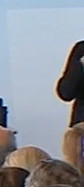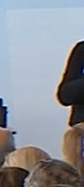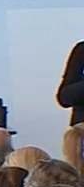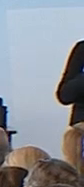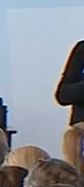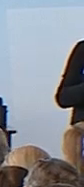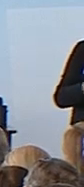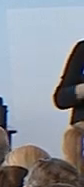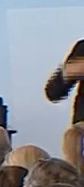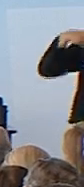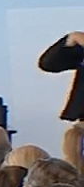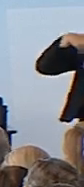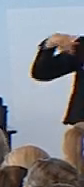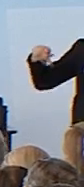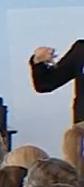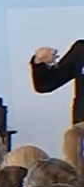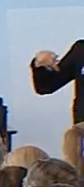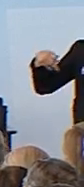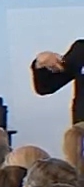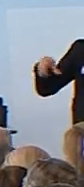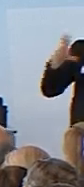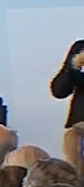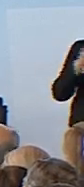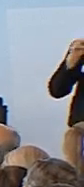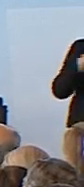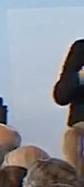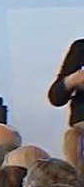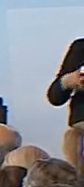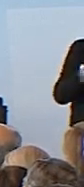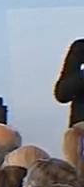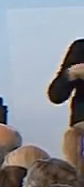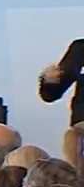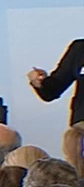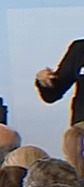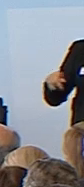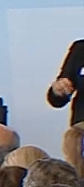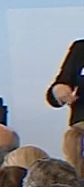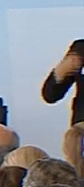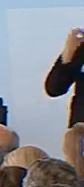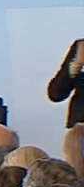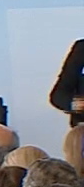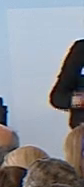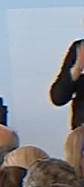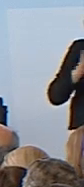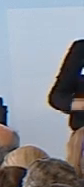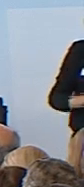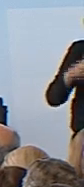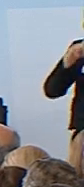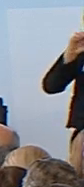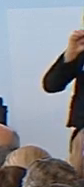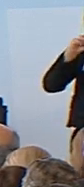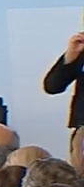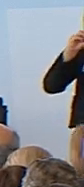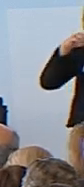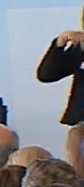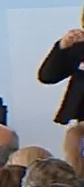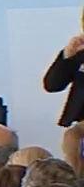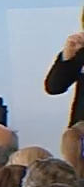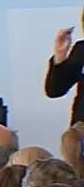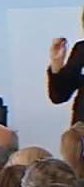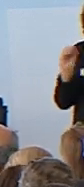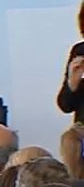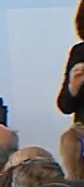Distrito Federal e territórios O Procurador Geral de Justiça Leonardo Bessa pelo